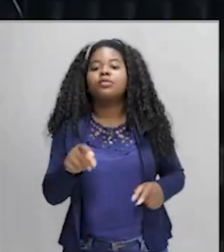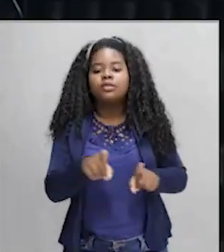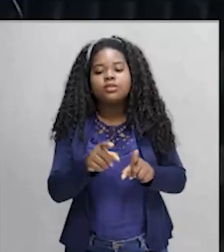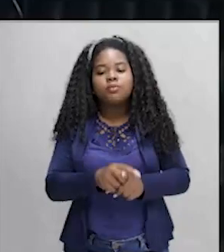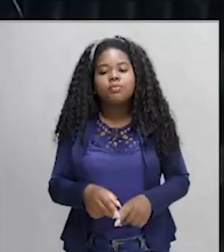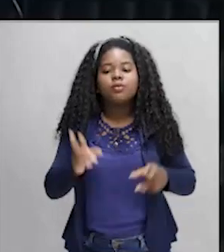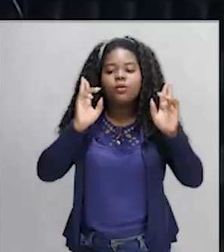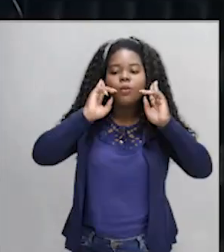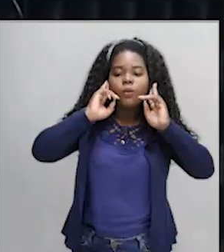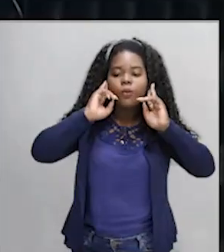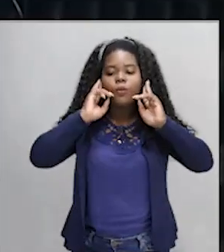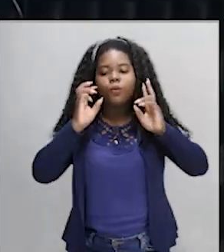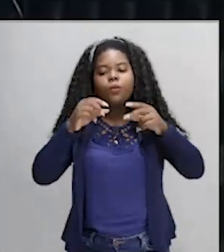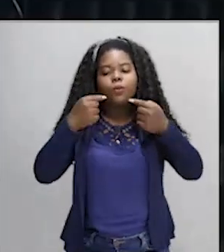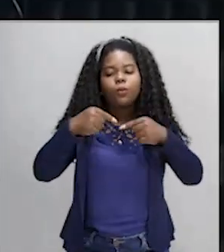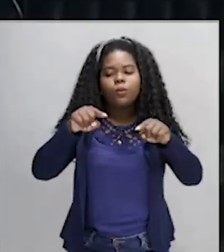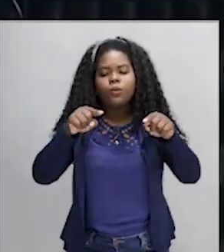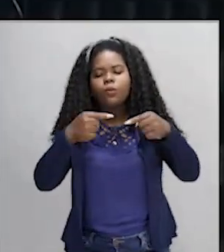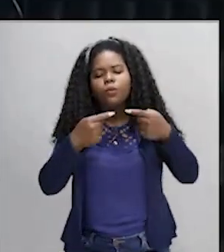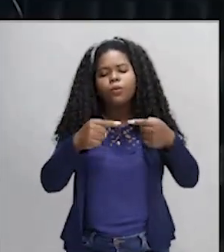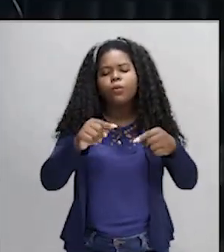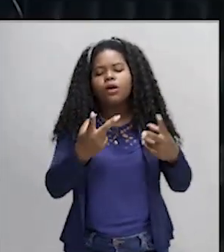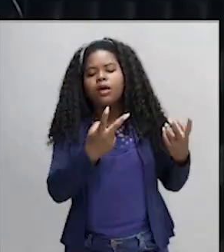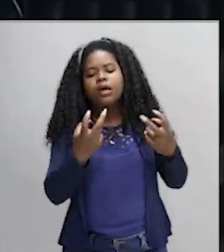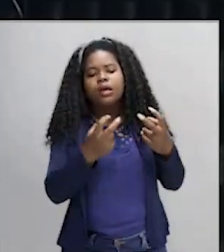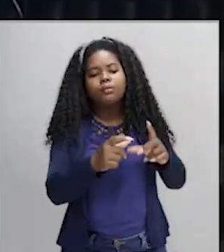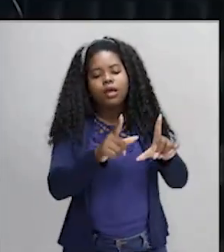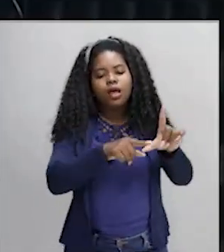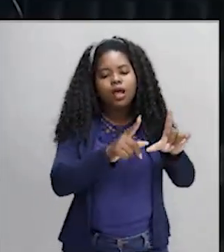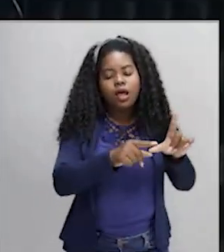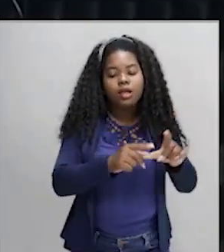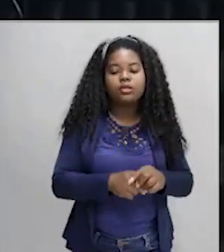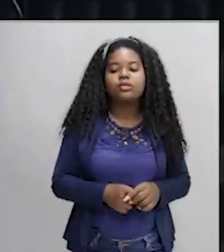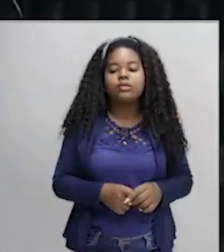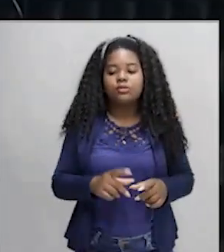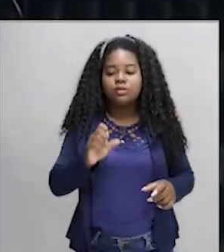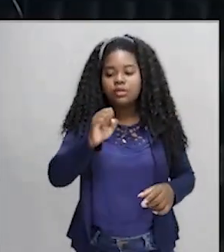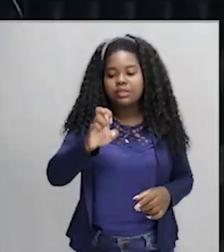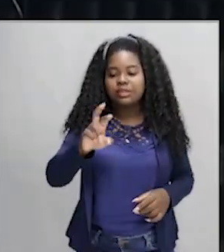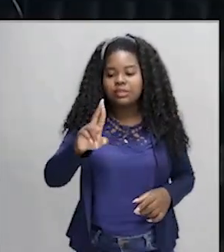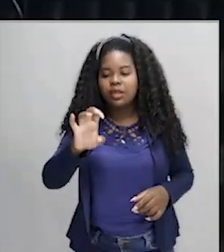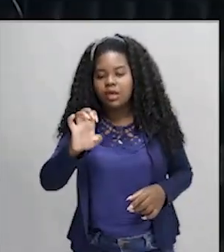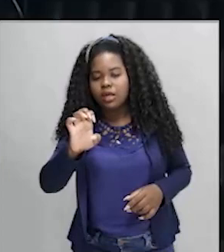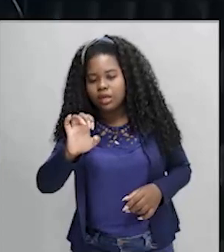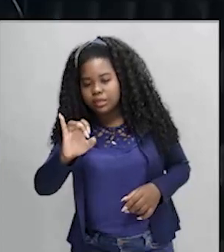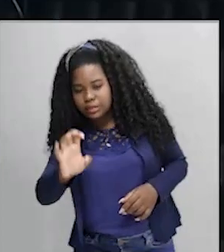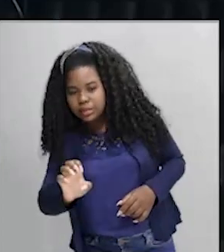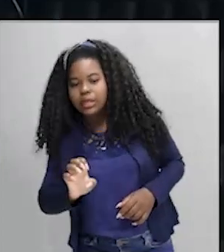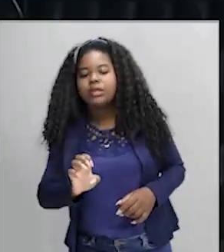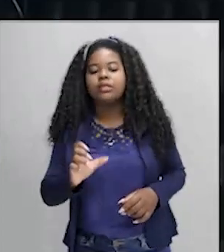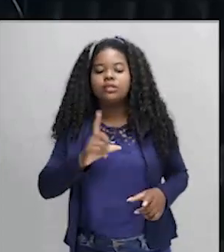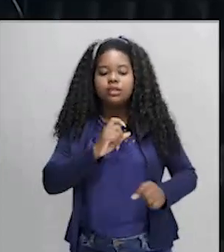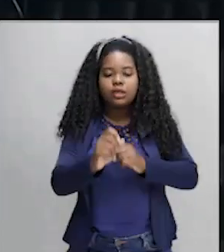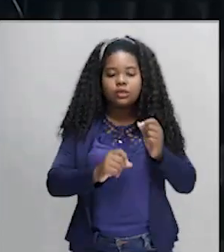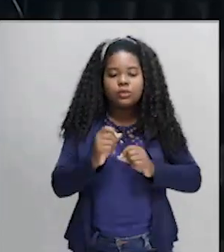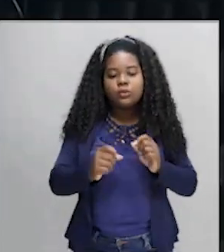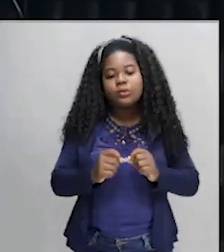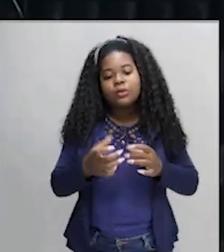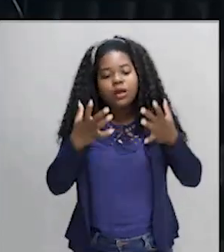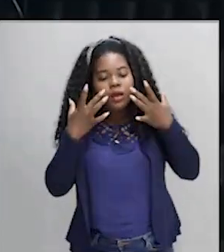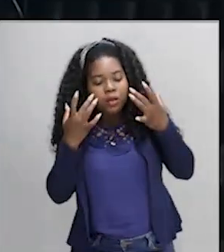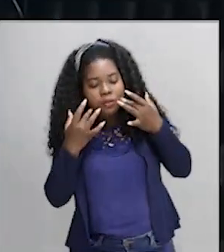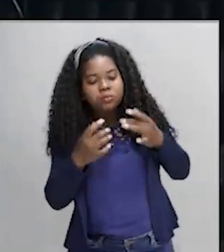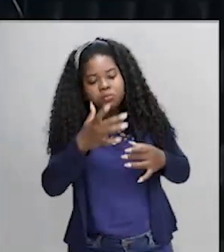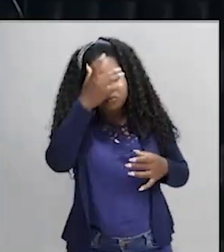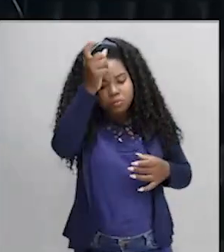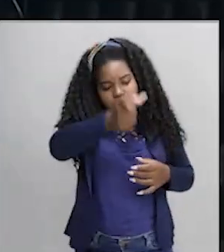uma música e analisa a letra, quando você assiste uma série e vê a interpretação dos personagens, dos atores, eles estão usando